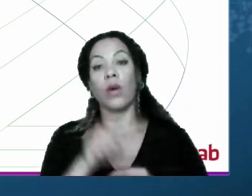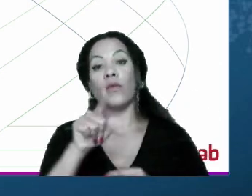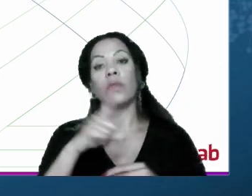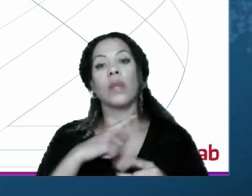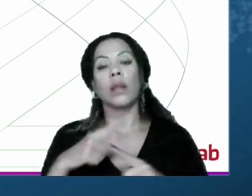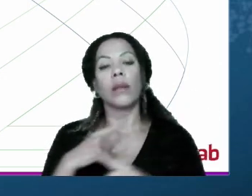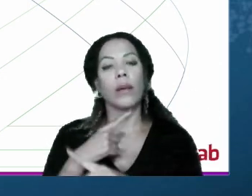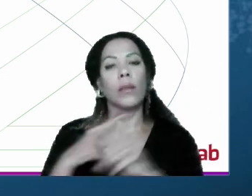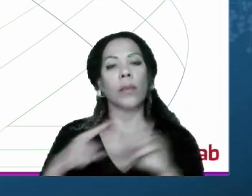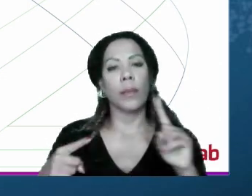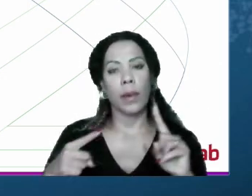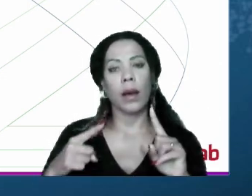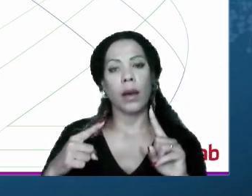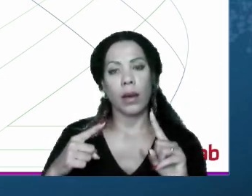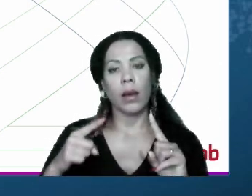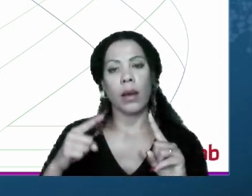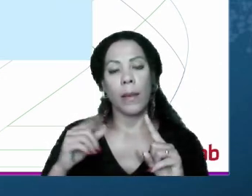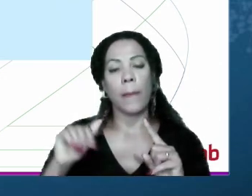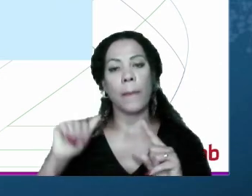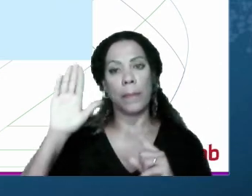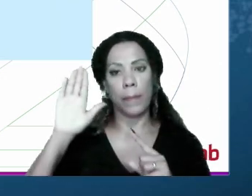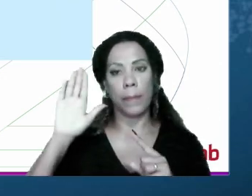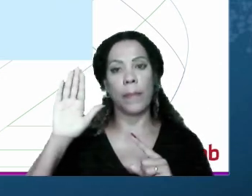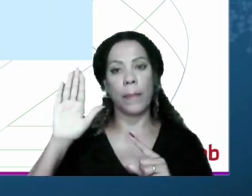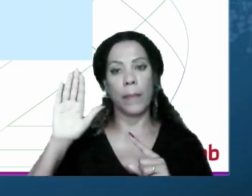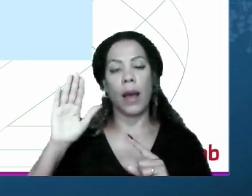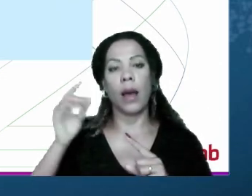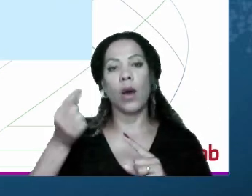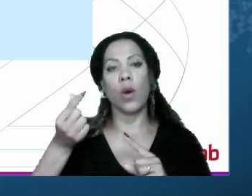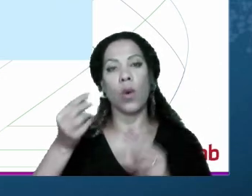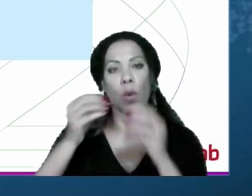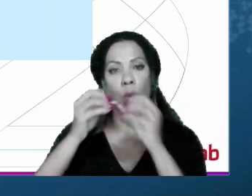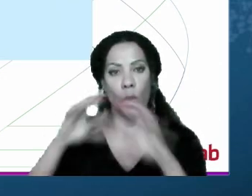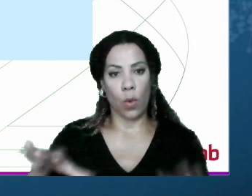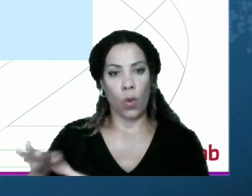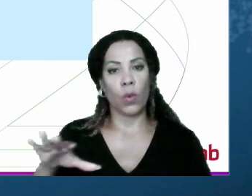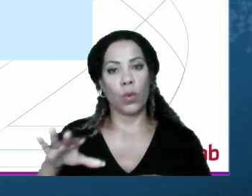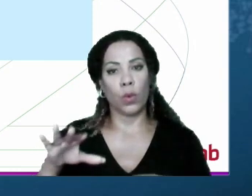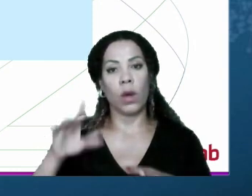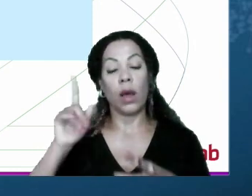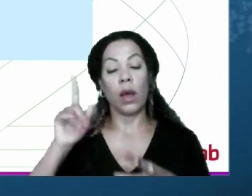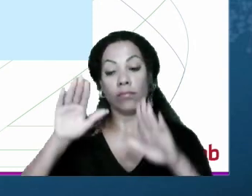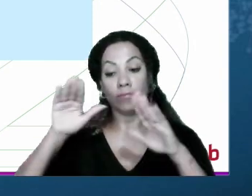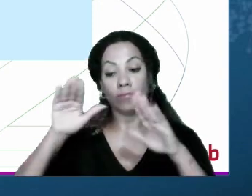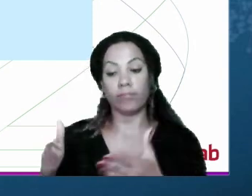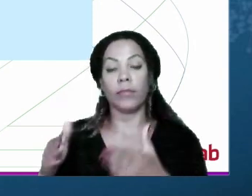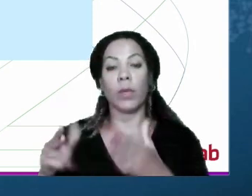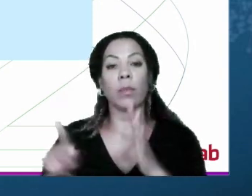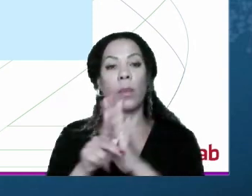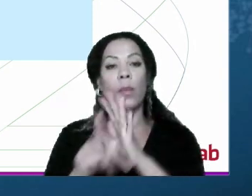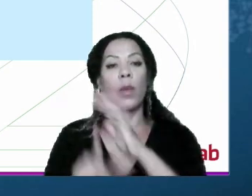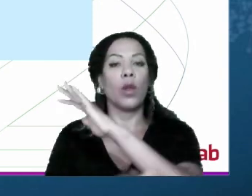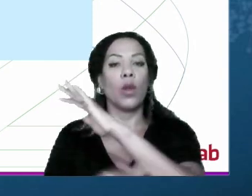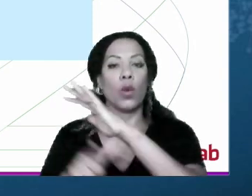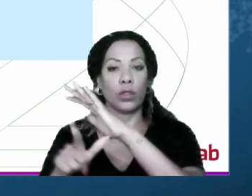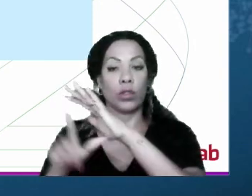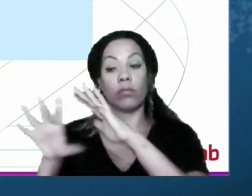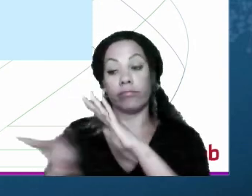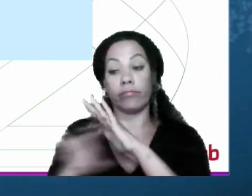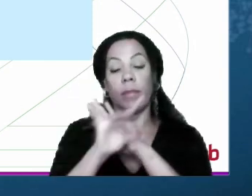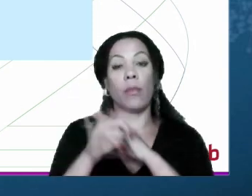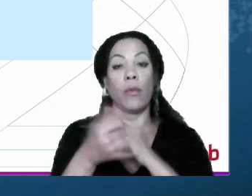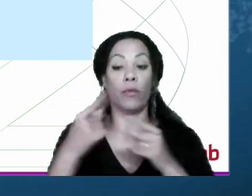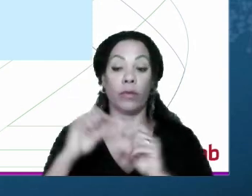fatia alta desse custo que é dedicada à logística.